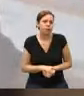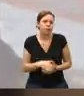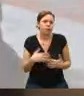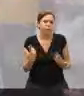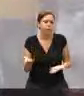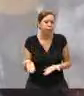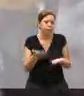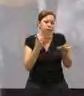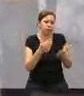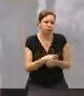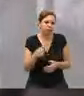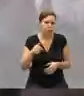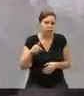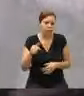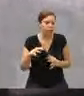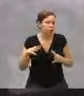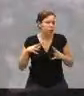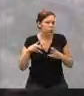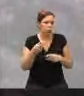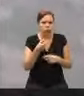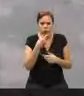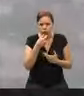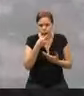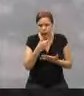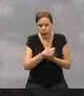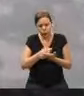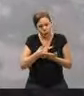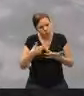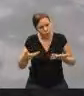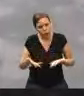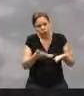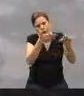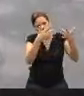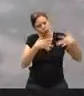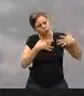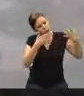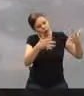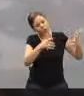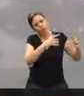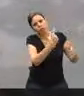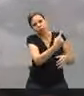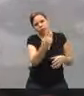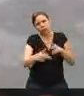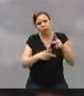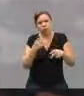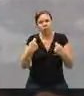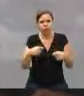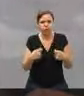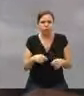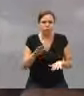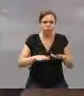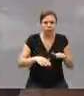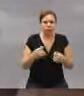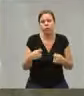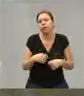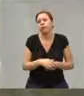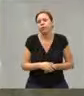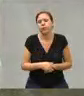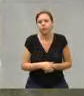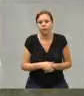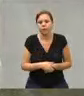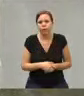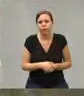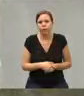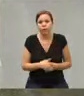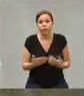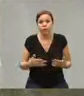nós levamos daqui todos os medicamentos para poder entregar a cada um conforme a sua necessidade. Agora